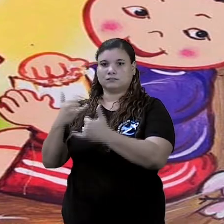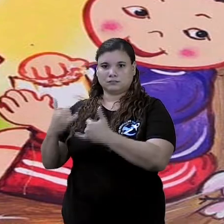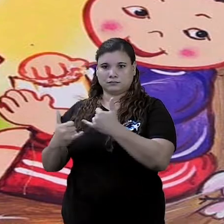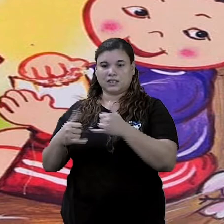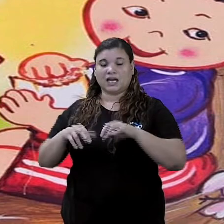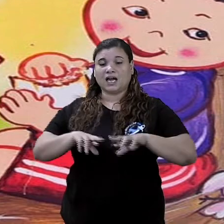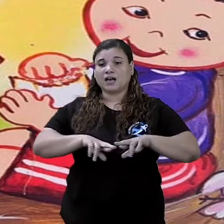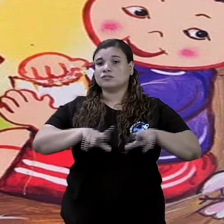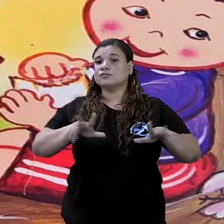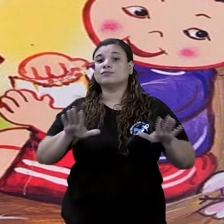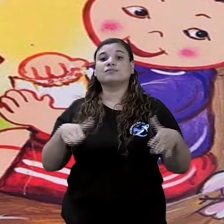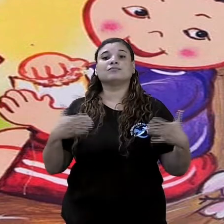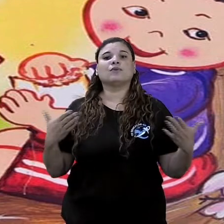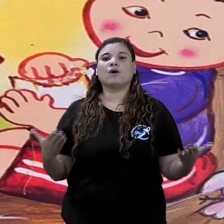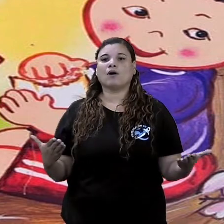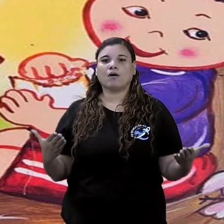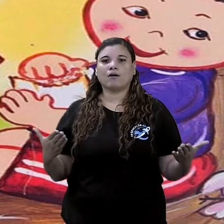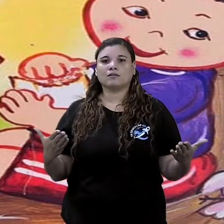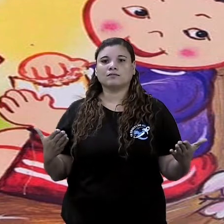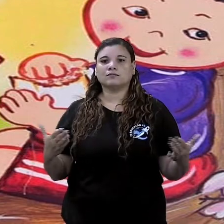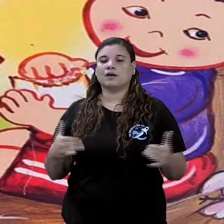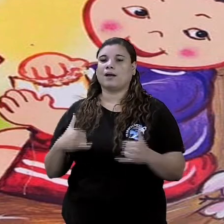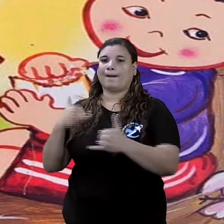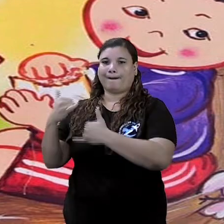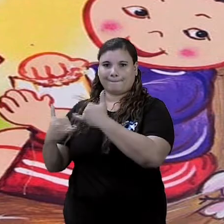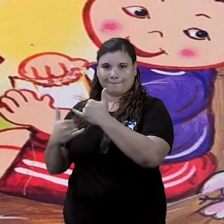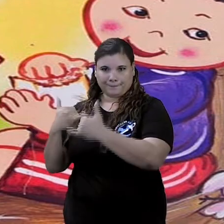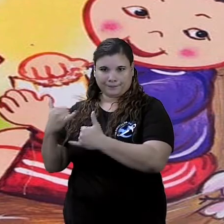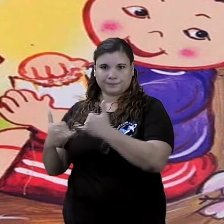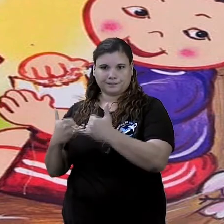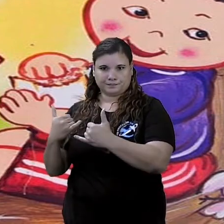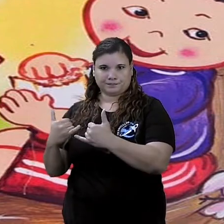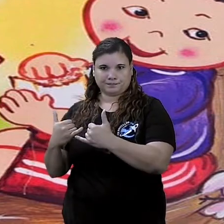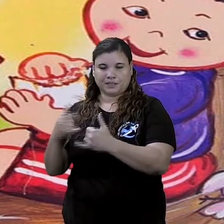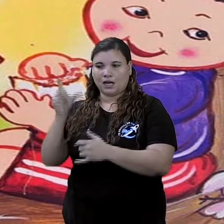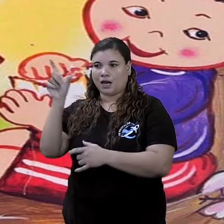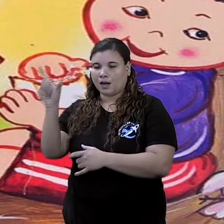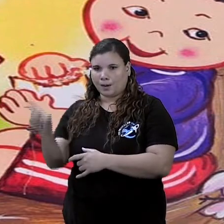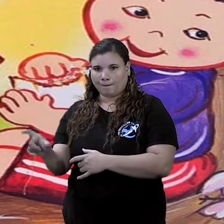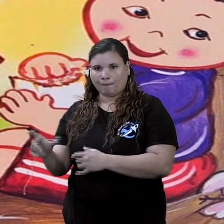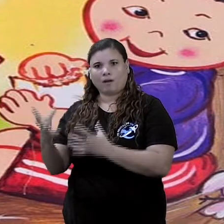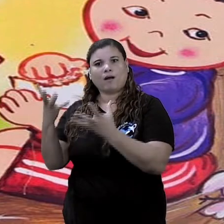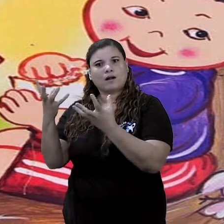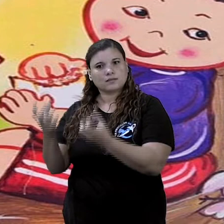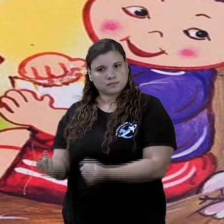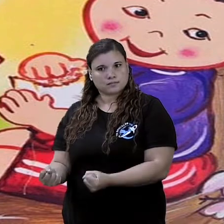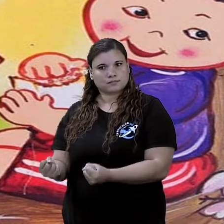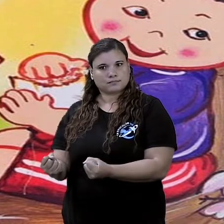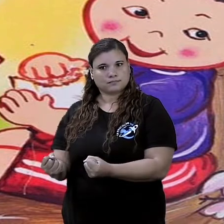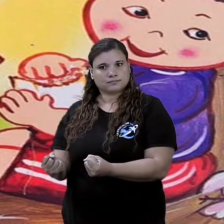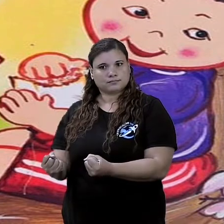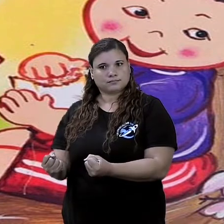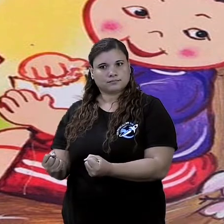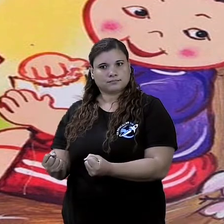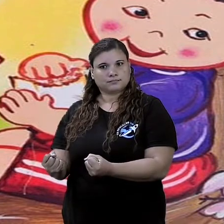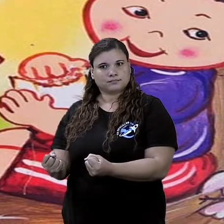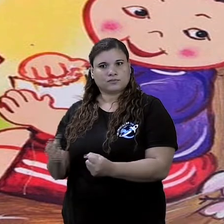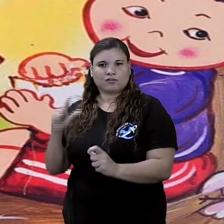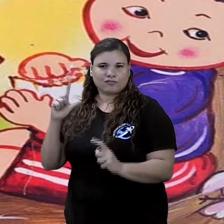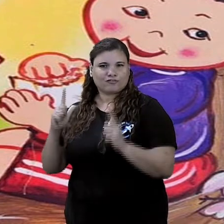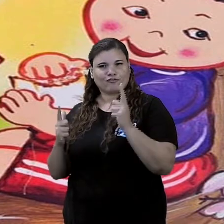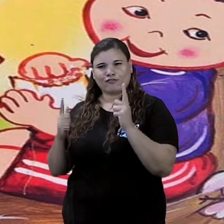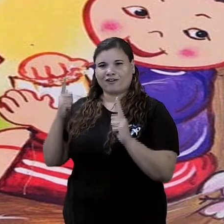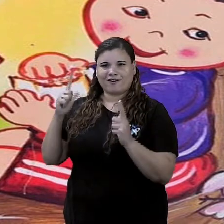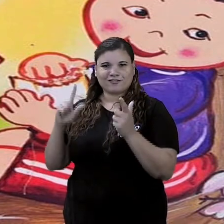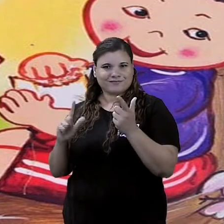A brincadeira o outro tem que aceitar. Todo mundo tem que se divertir. Perceberam que a Mônica